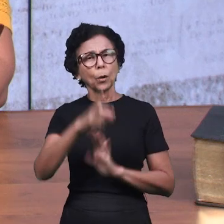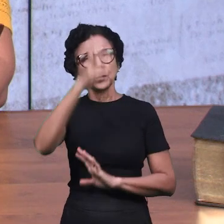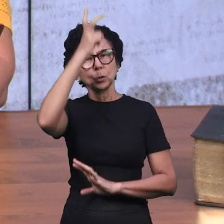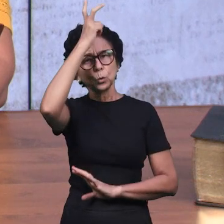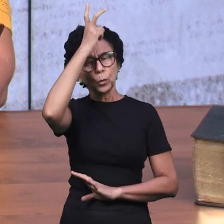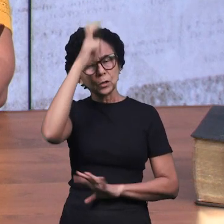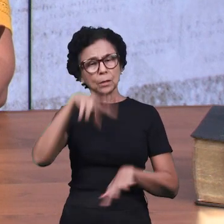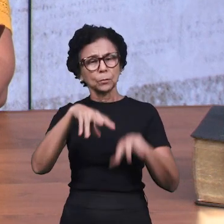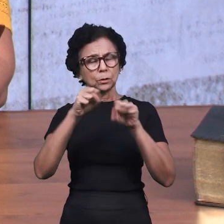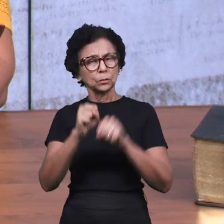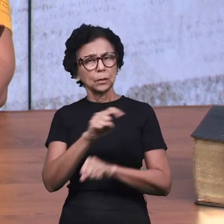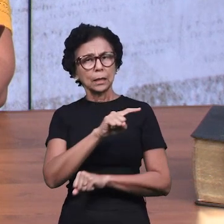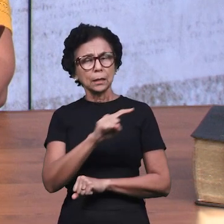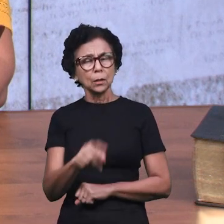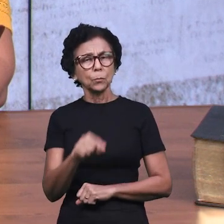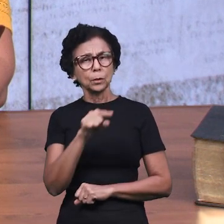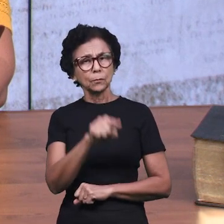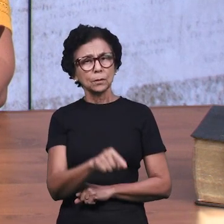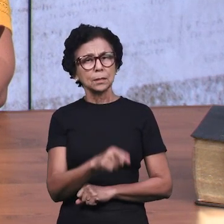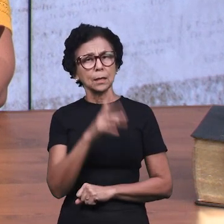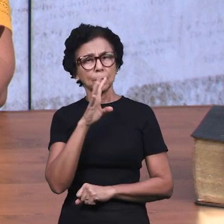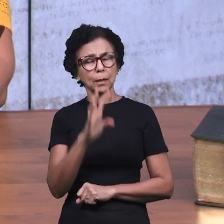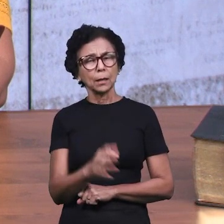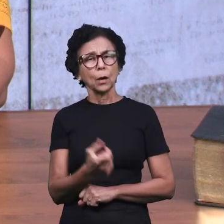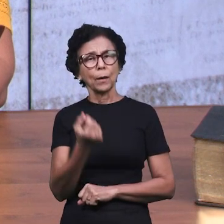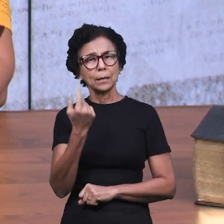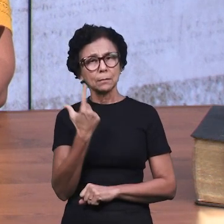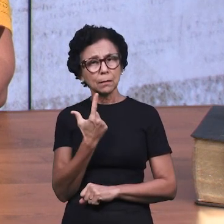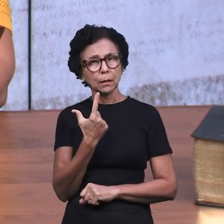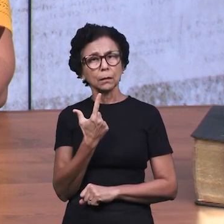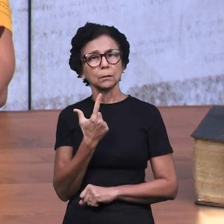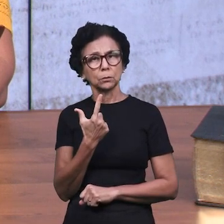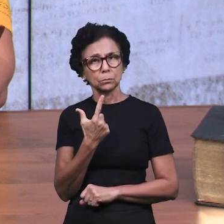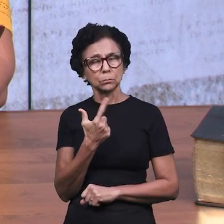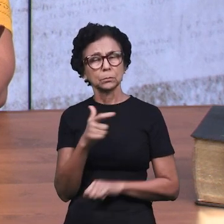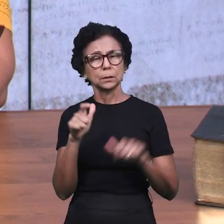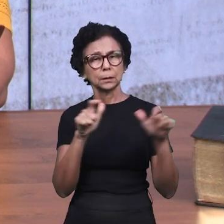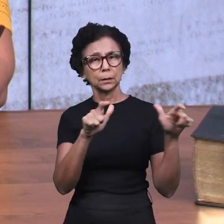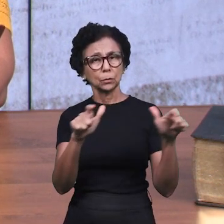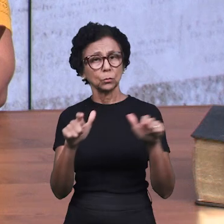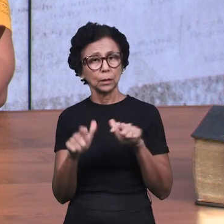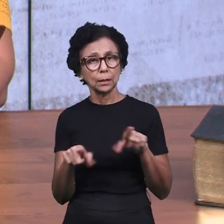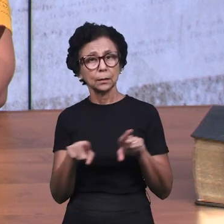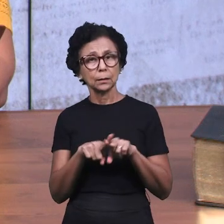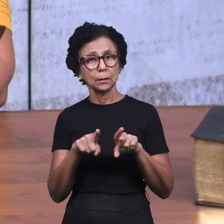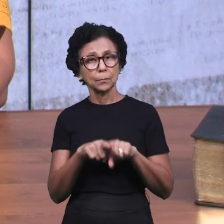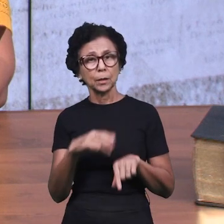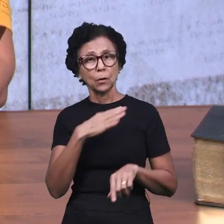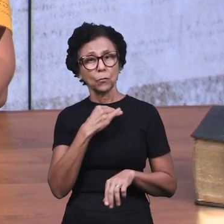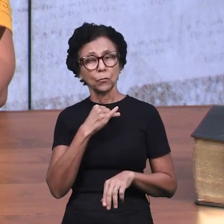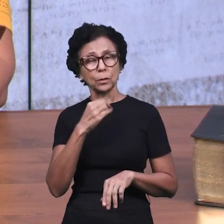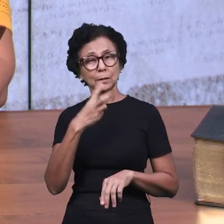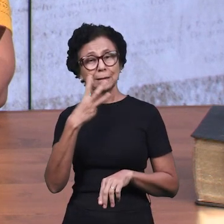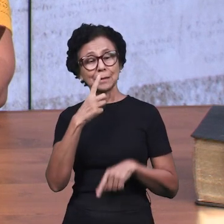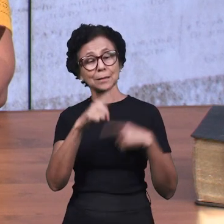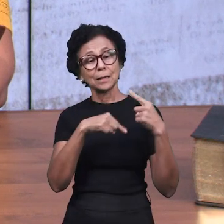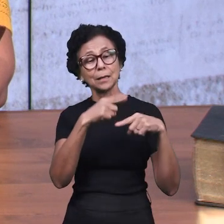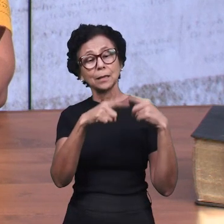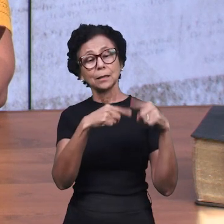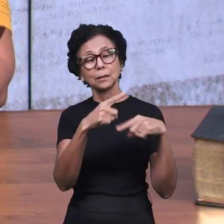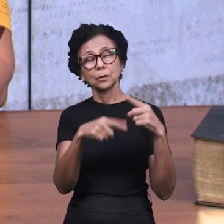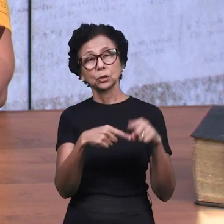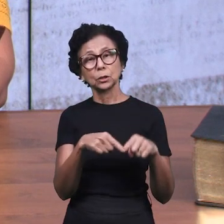foste na sua terra. Os filhos que lhes nascerem na 3ª geração, cada um